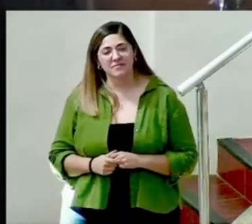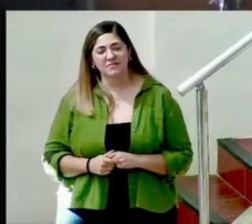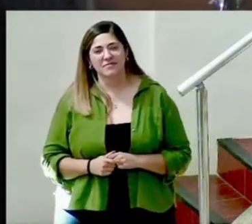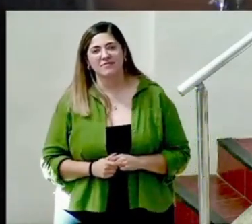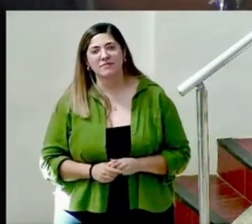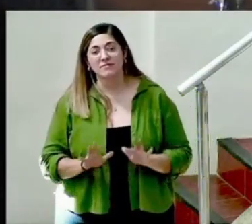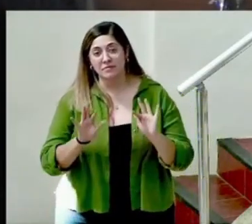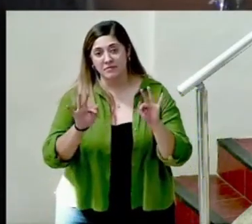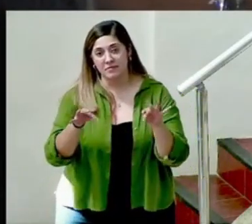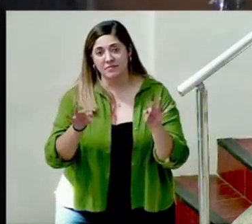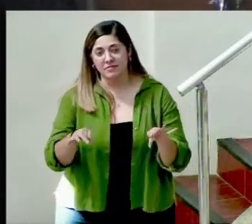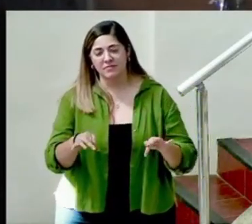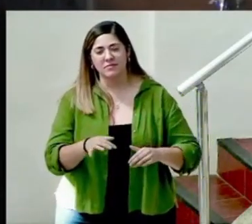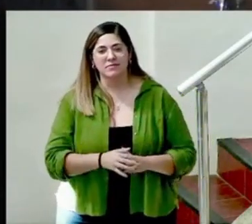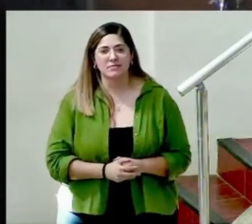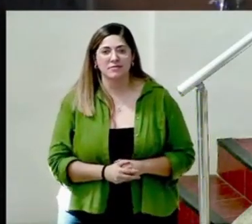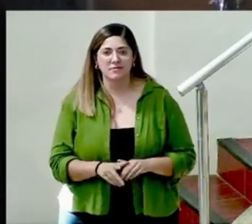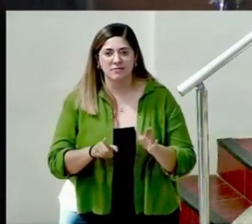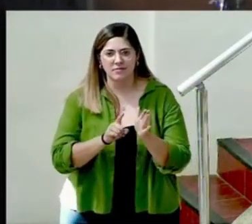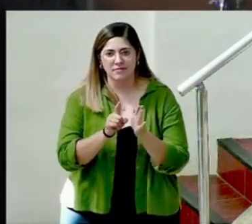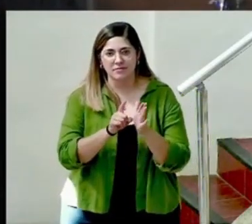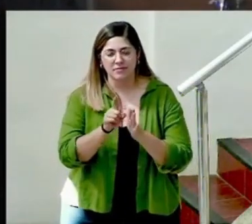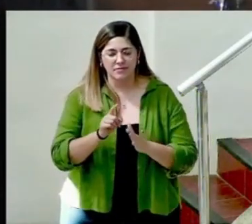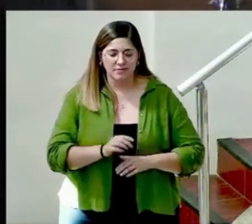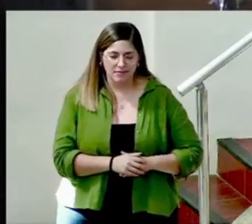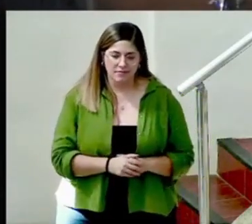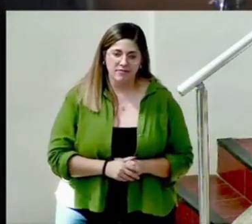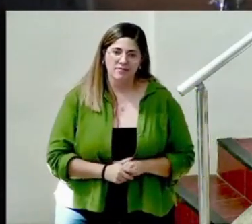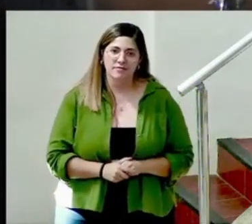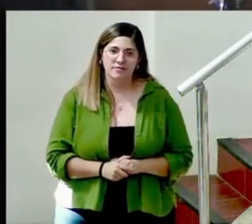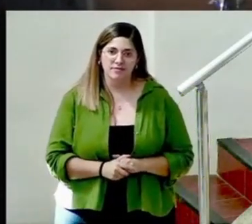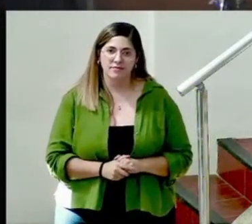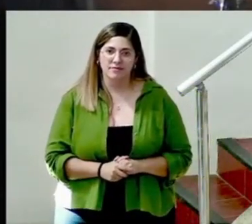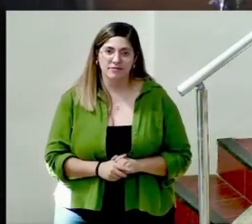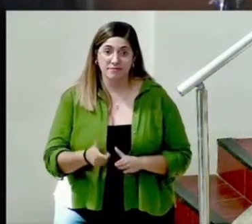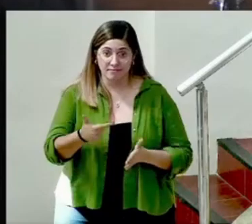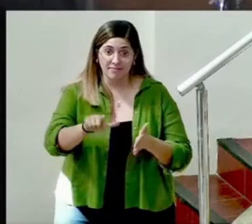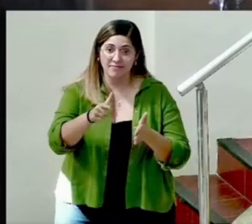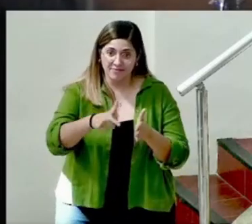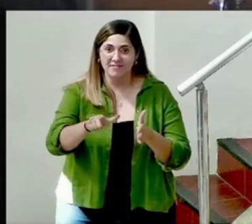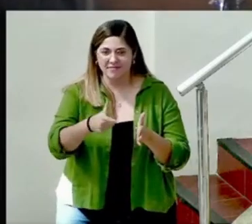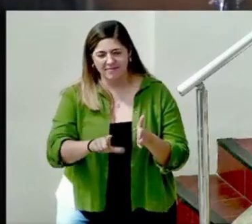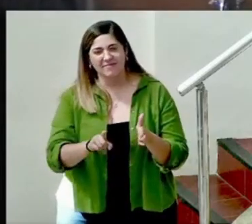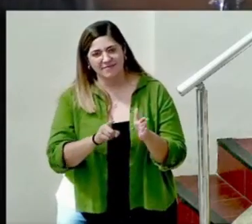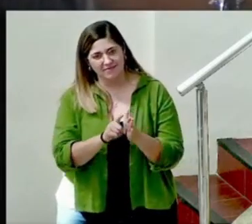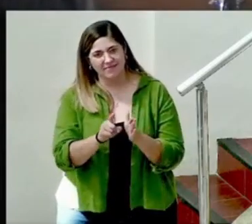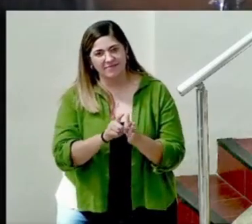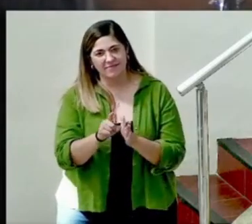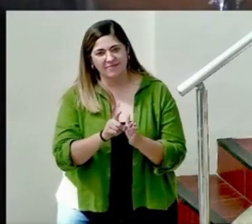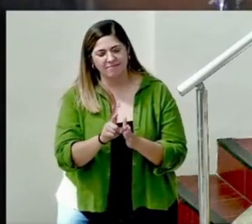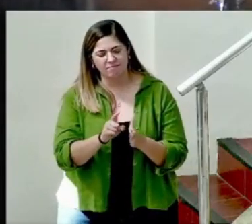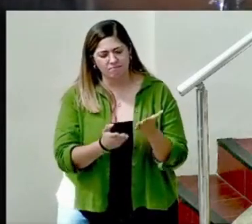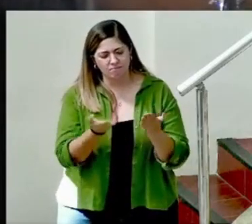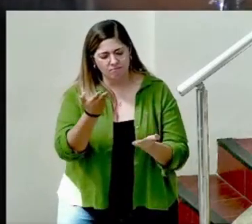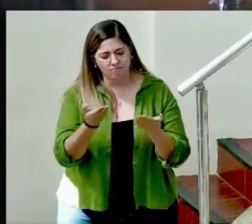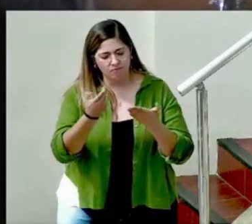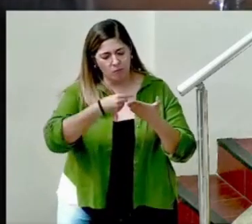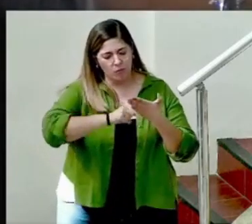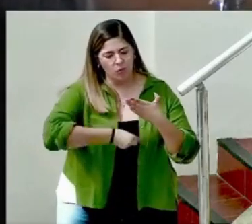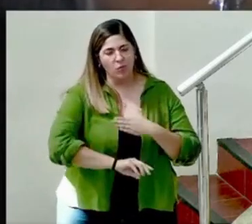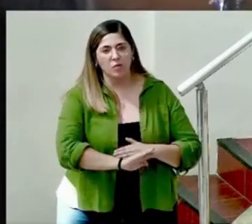Por fim, algumas perguntas que se repetem, mas que nos ajudam a examinar o